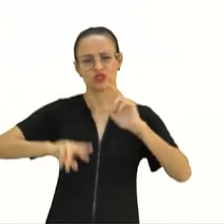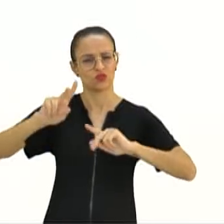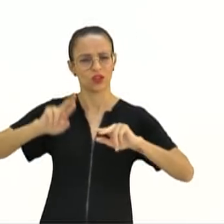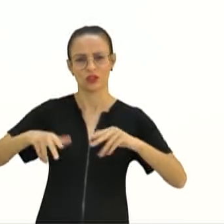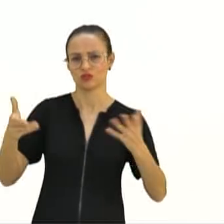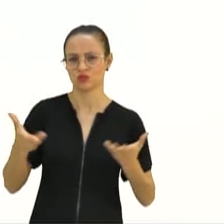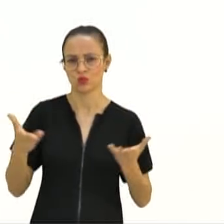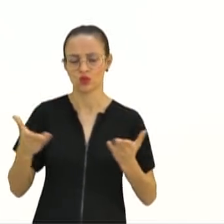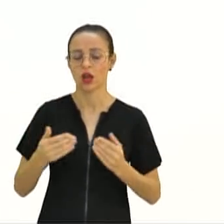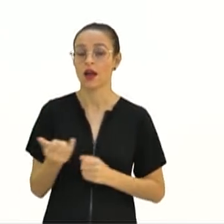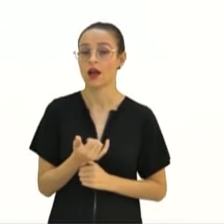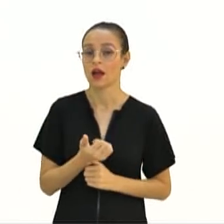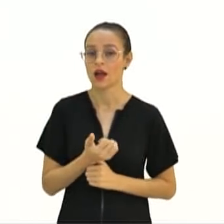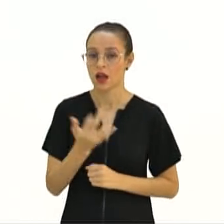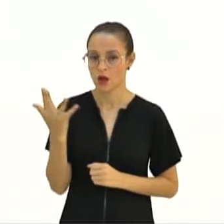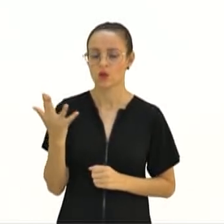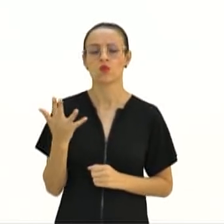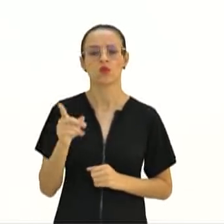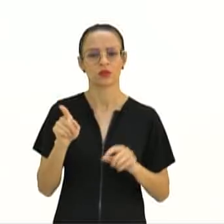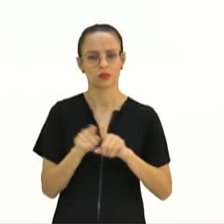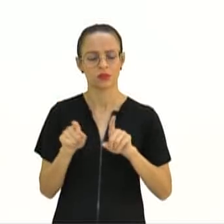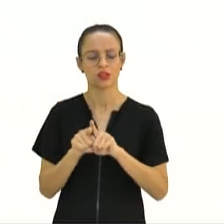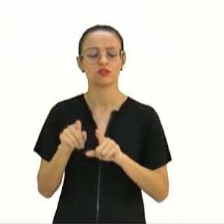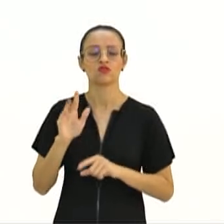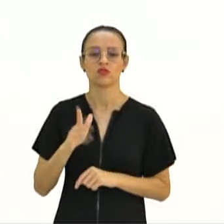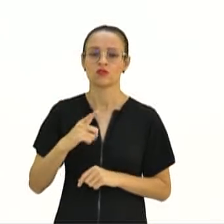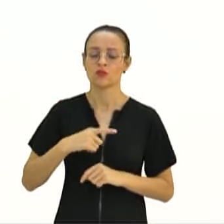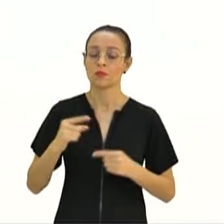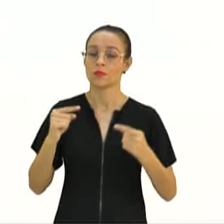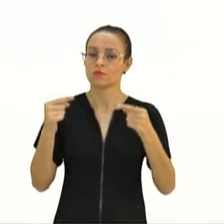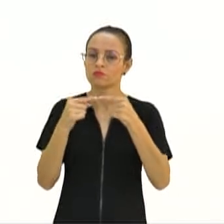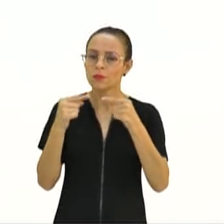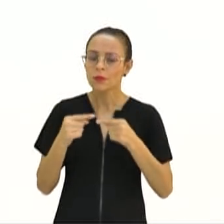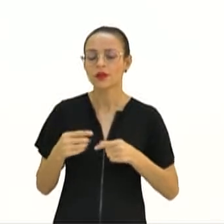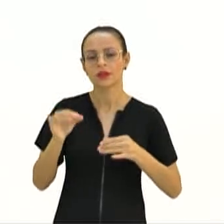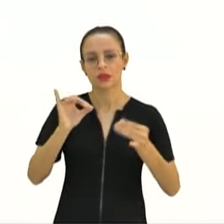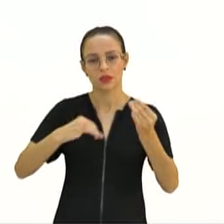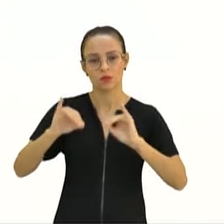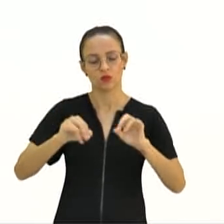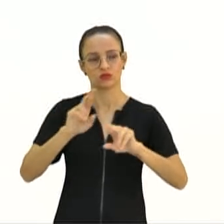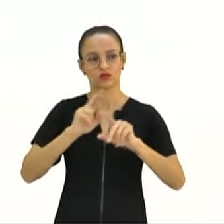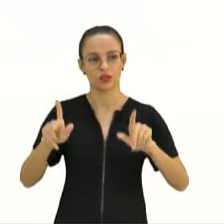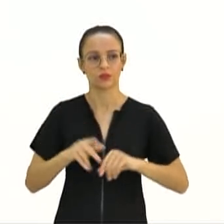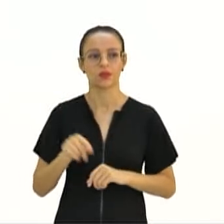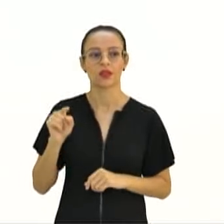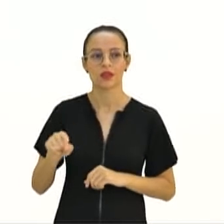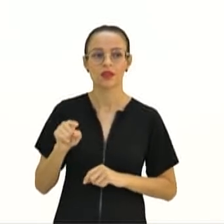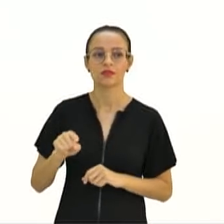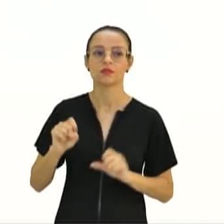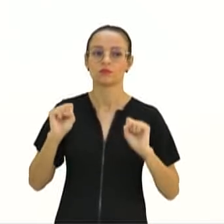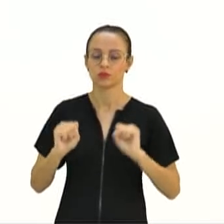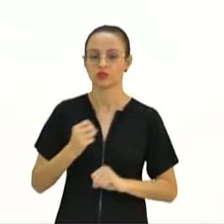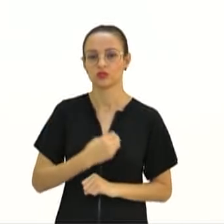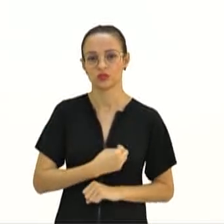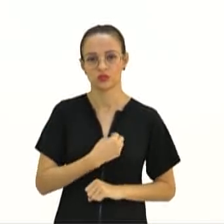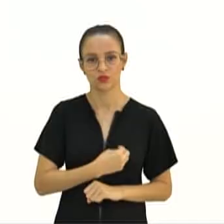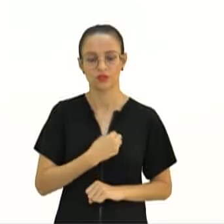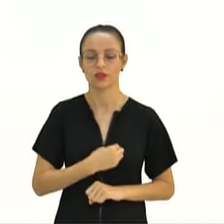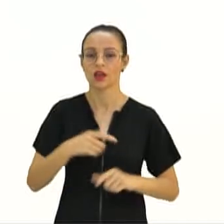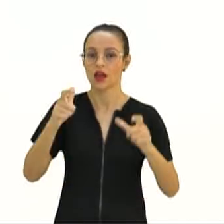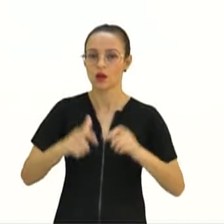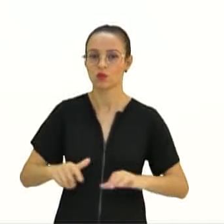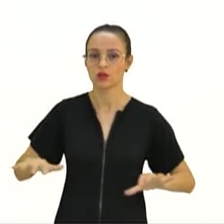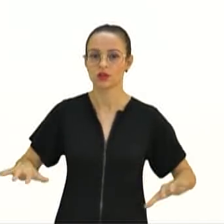existem hoje, alguns até já existiam, mas eram combinações diferentes. Esses seres podiam viver em fendas